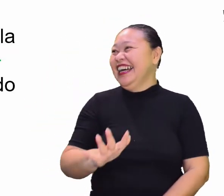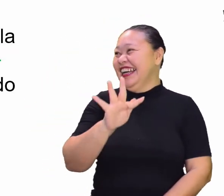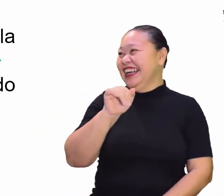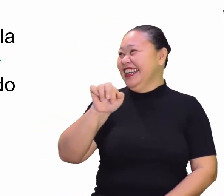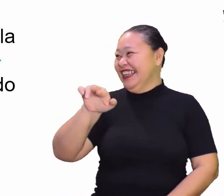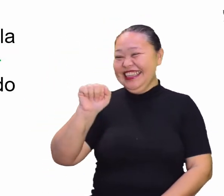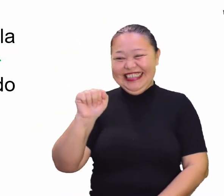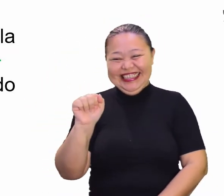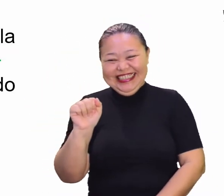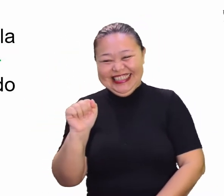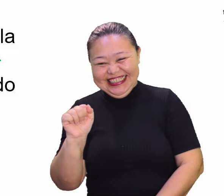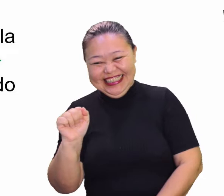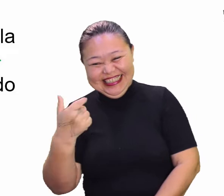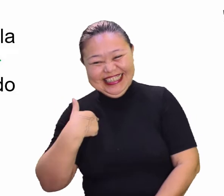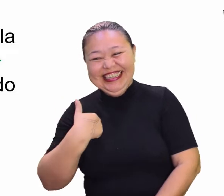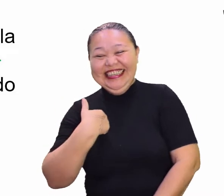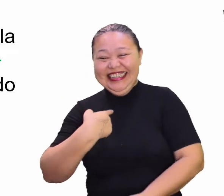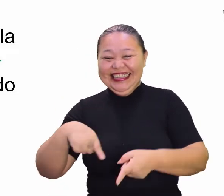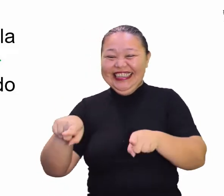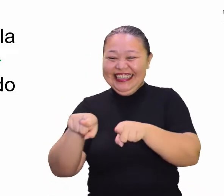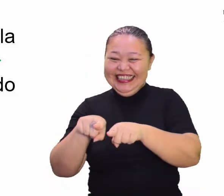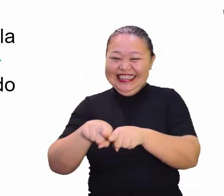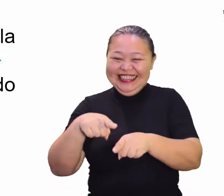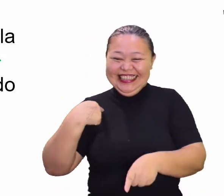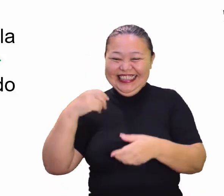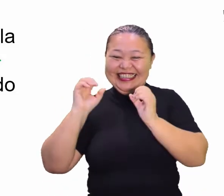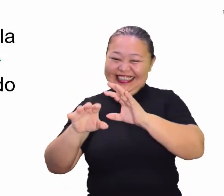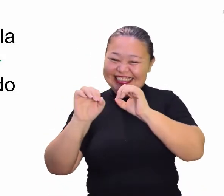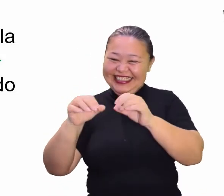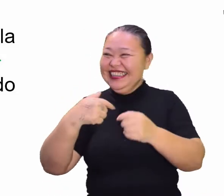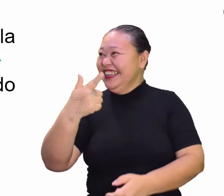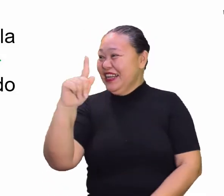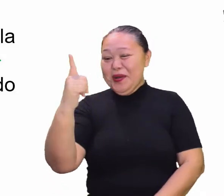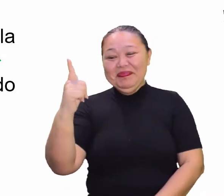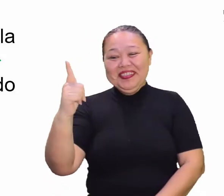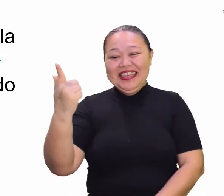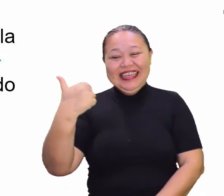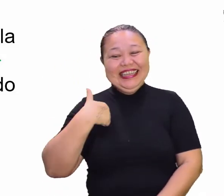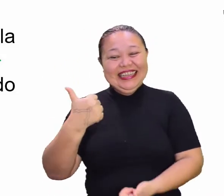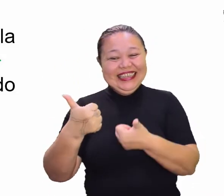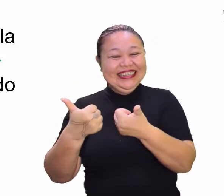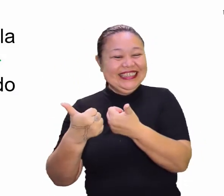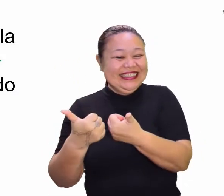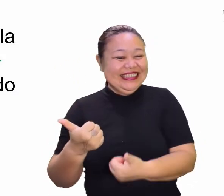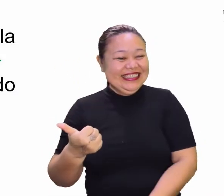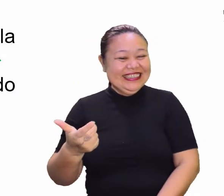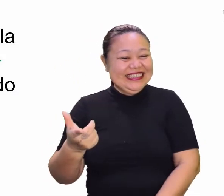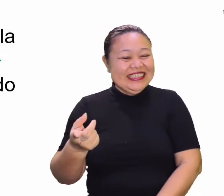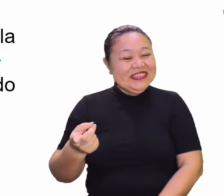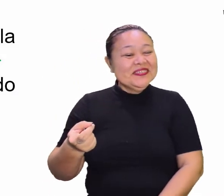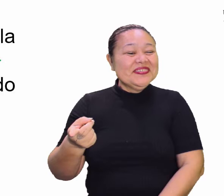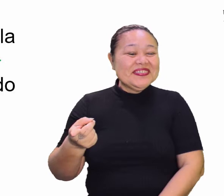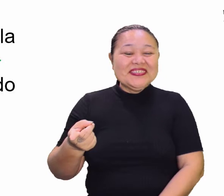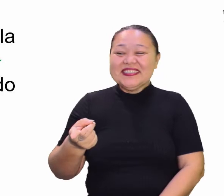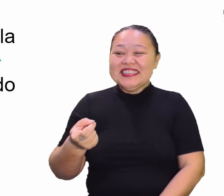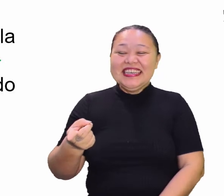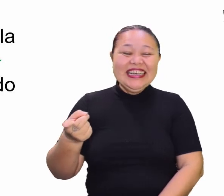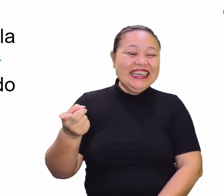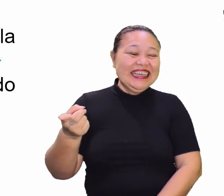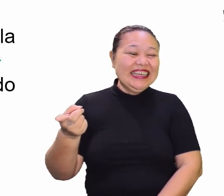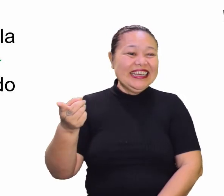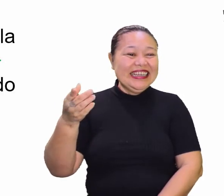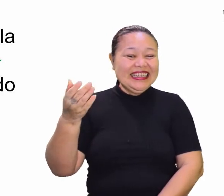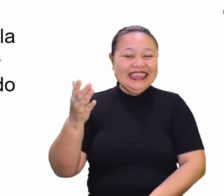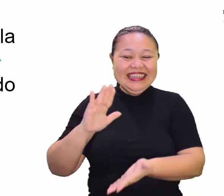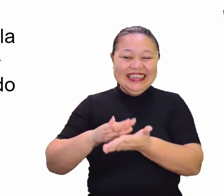fera em geografia. Rogério, vamos colocar ela para dar aula de geografia, Pronto, Rogério. Tão fechou. fera que ela já tá, Rogério. Fechou. Parabéns